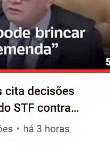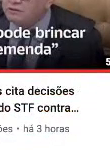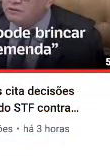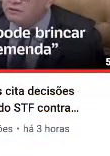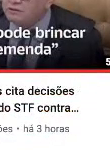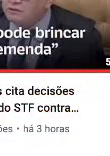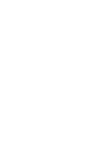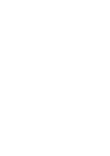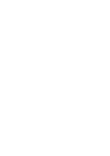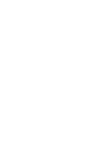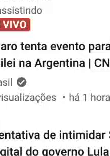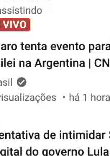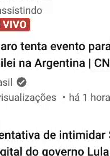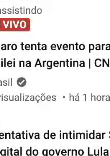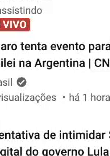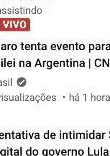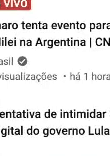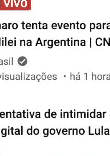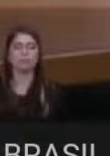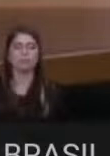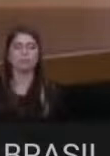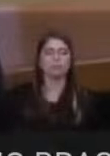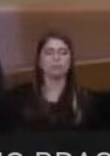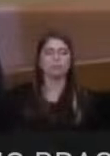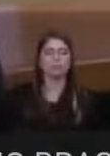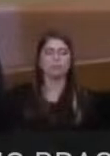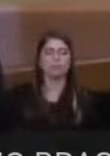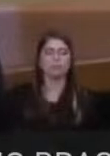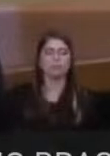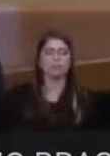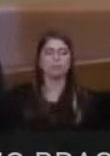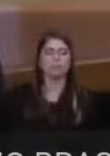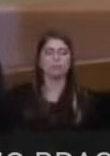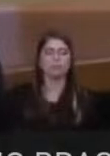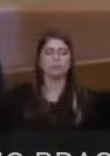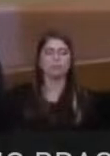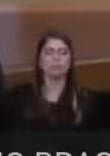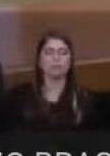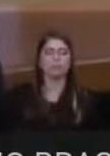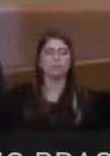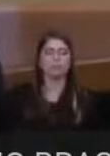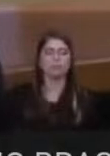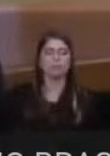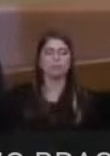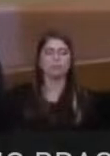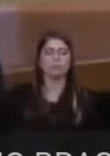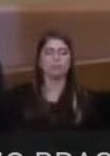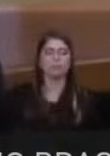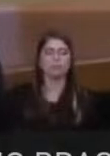Vamos ver o Moraes. O que o Moraes falou? Antes... Como é que os caras postou lá, os bolsominions postou lá no comentário?